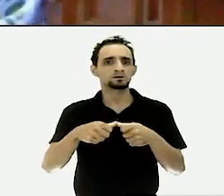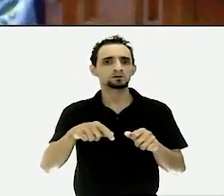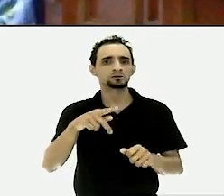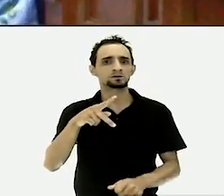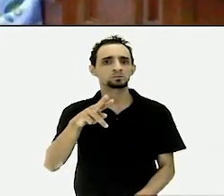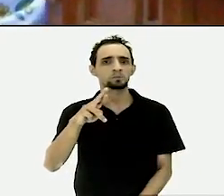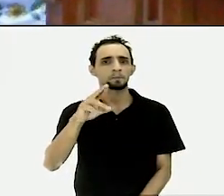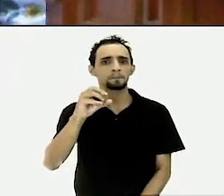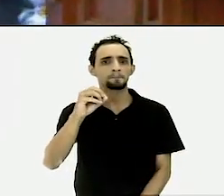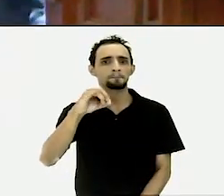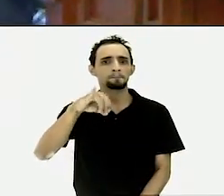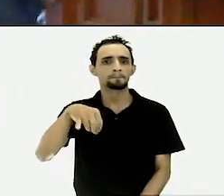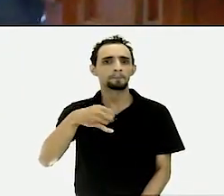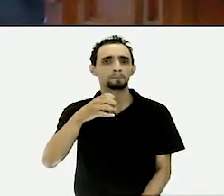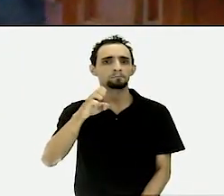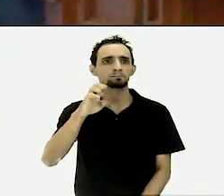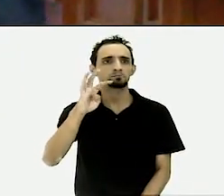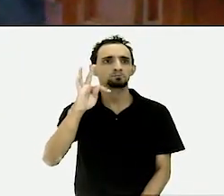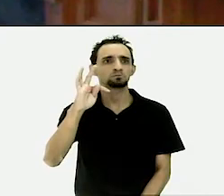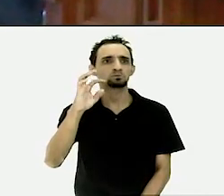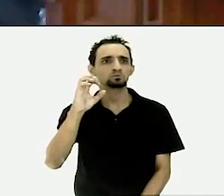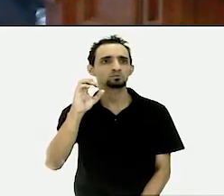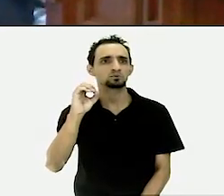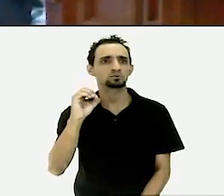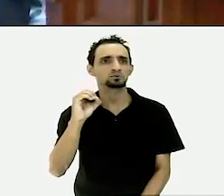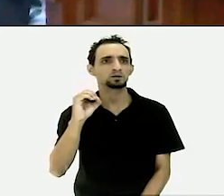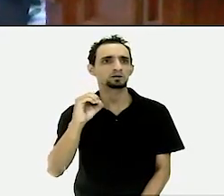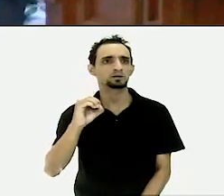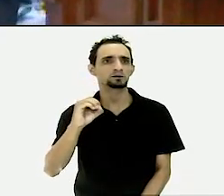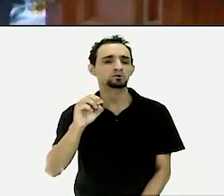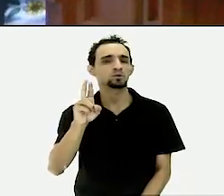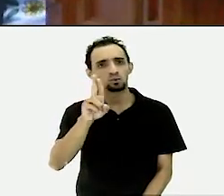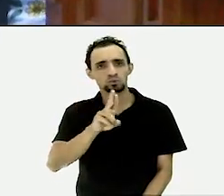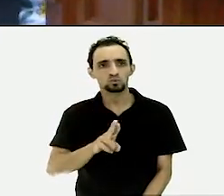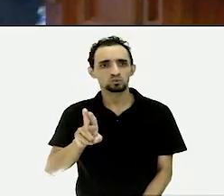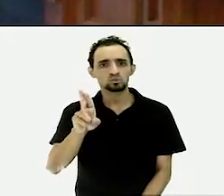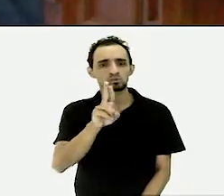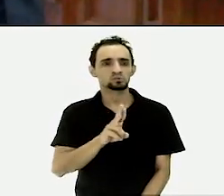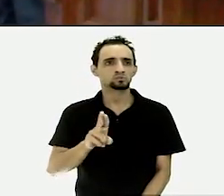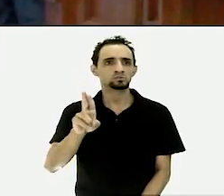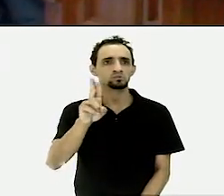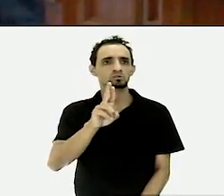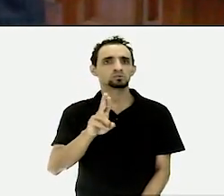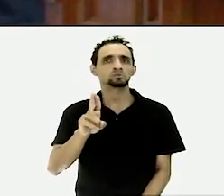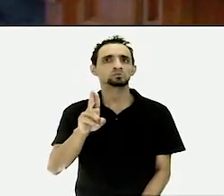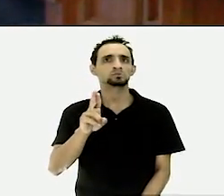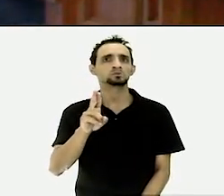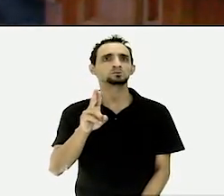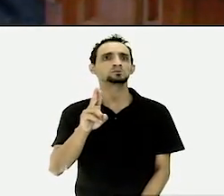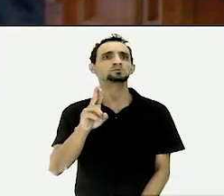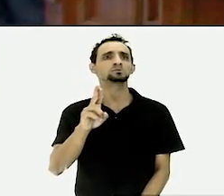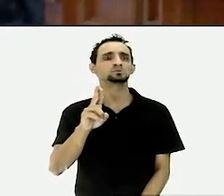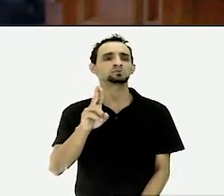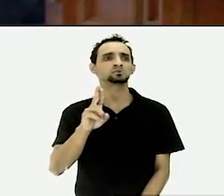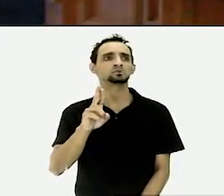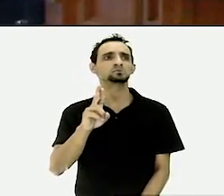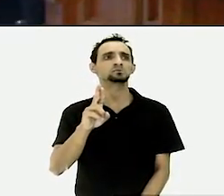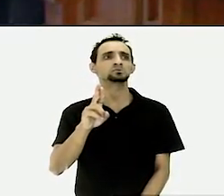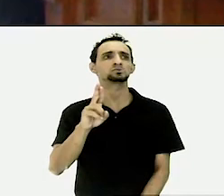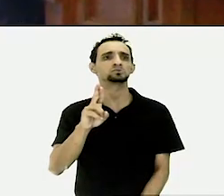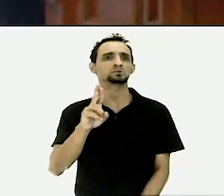A melhoria, sim, tem que ter a melhoria, tem que ter um lugar ali que a família vai lá, tem o seu